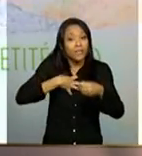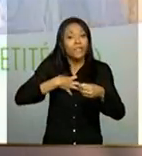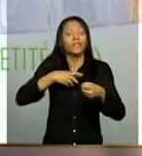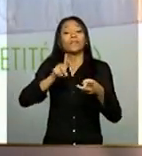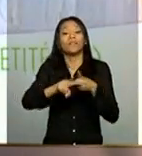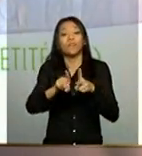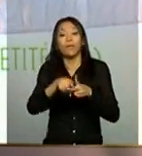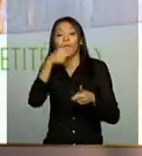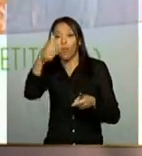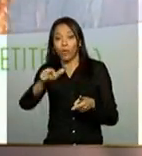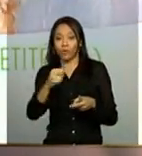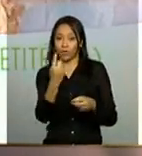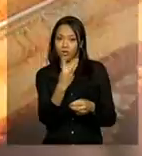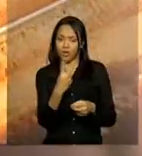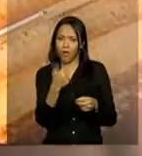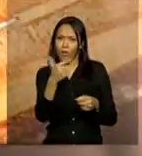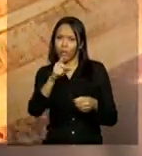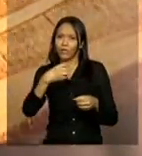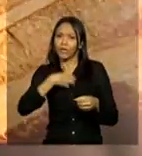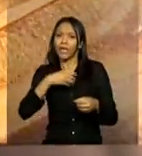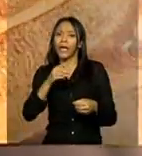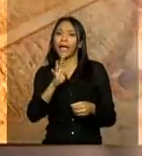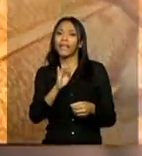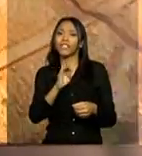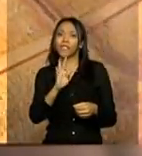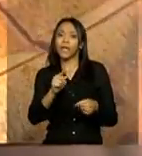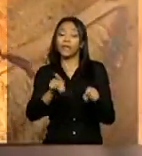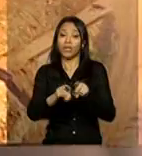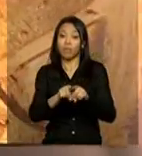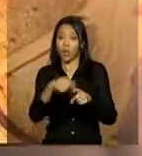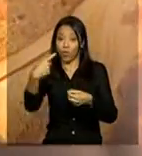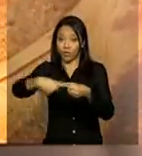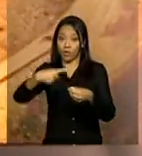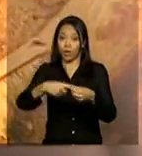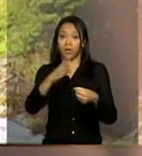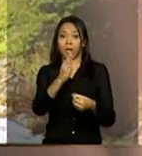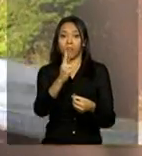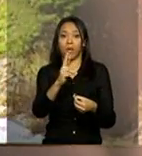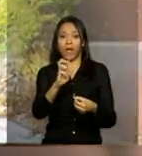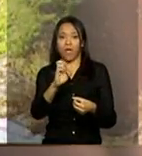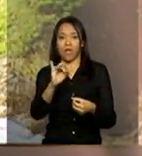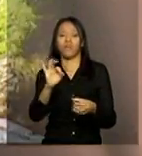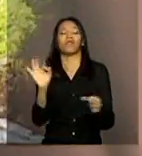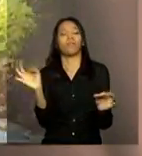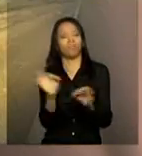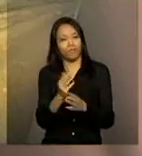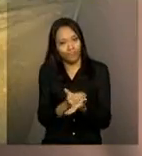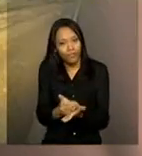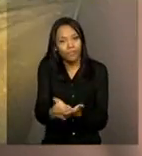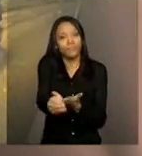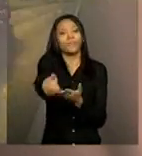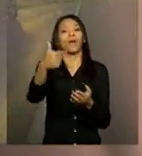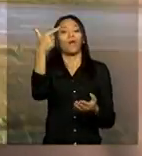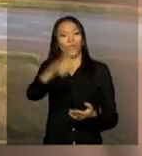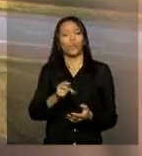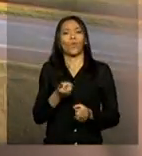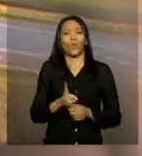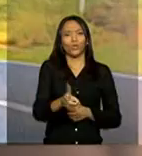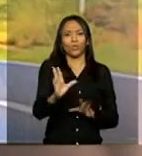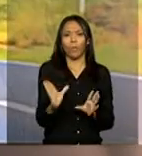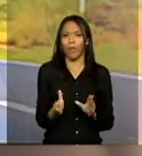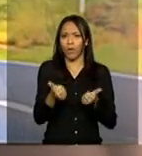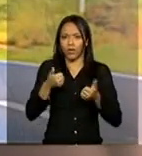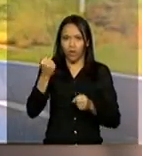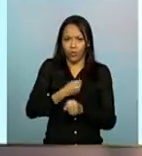e Caetité. E o trecho entre Caetité e Barreiras já está em início de execução. As rodovias continuam